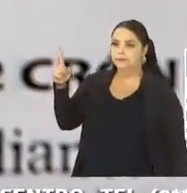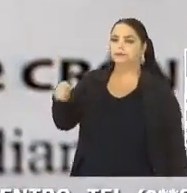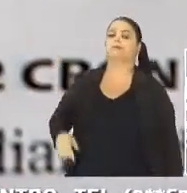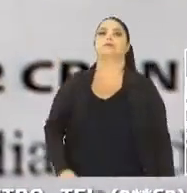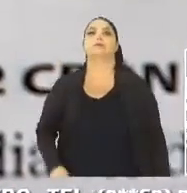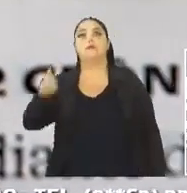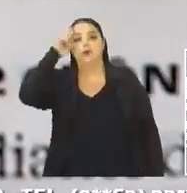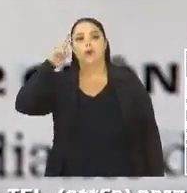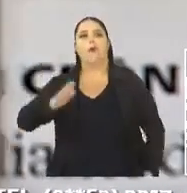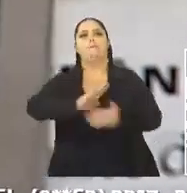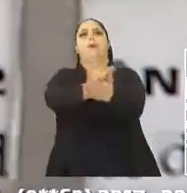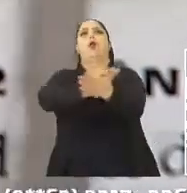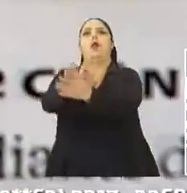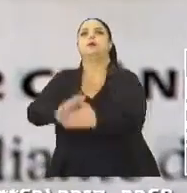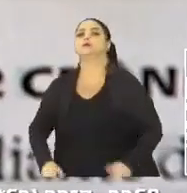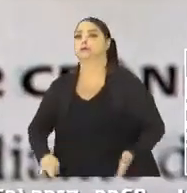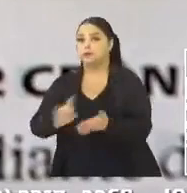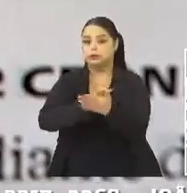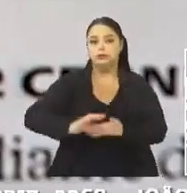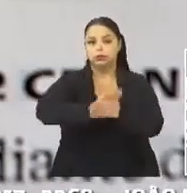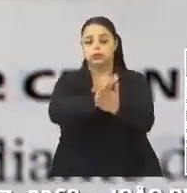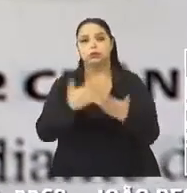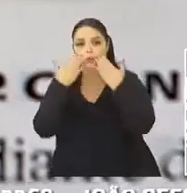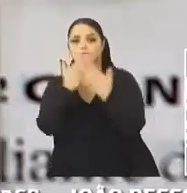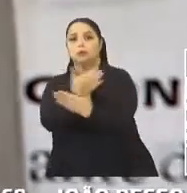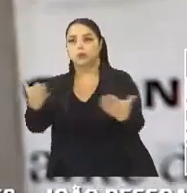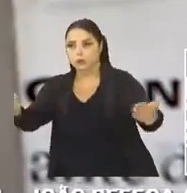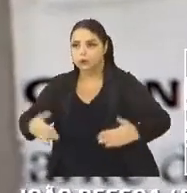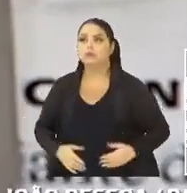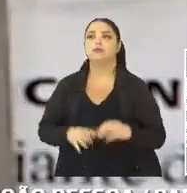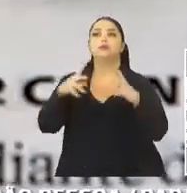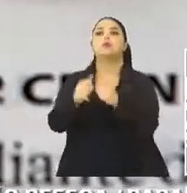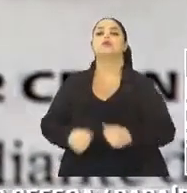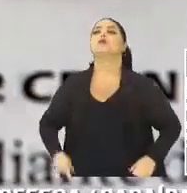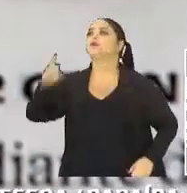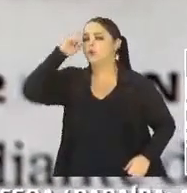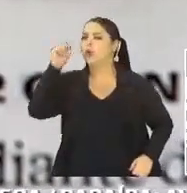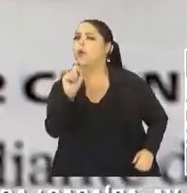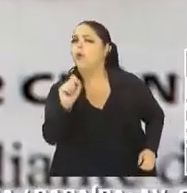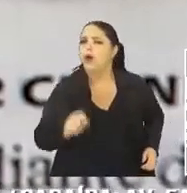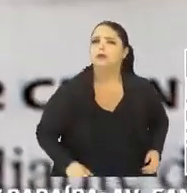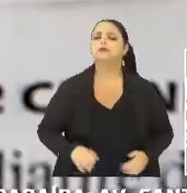O Senhor feriu os etíopes diante de Asa e diante de Judá. Quem foi que feriu os etíopes?